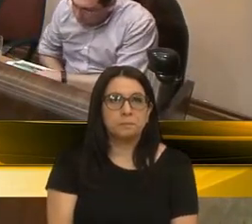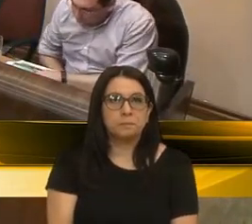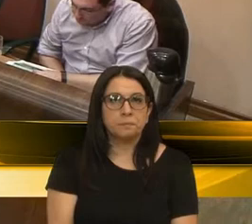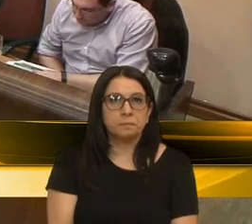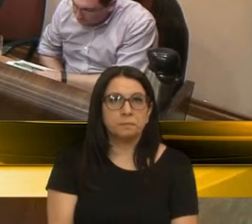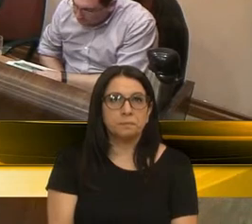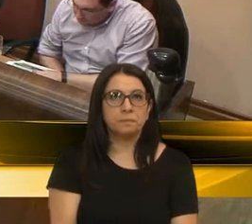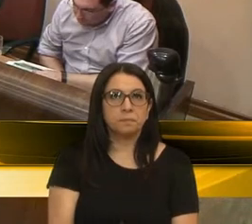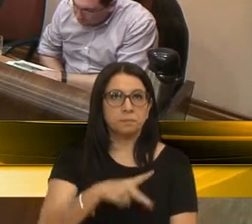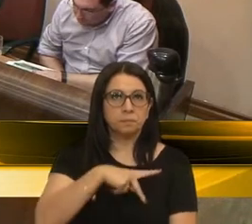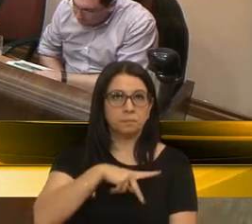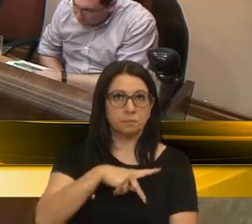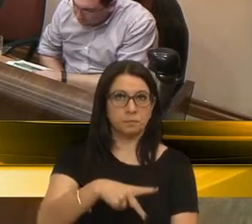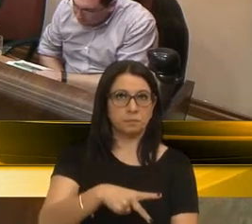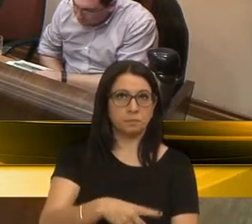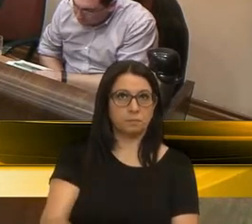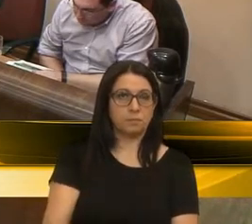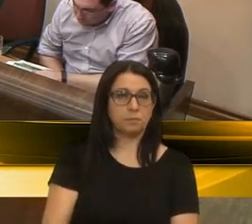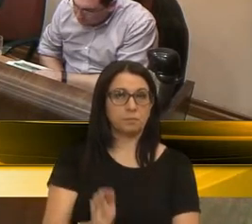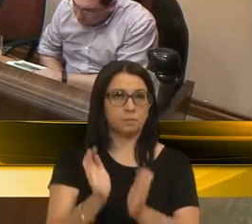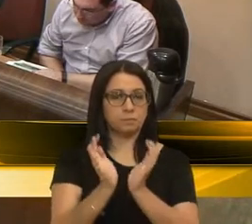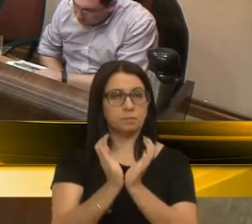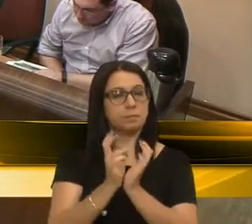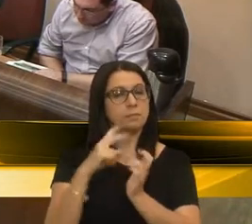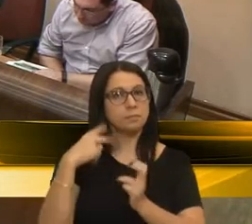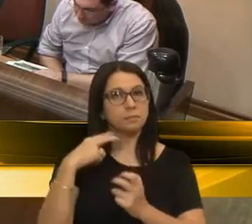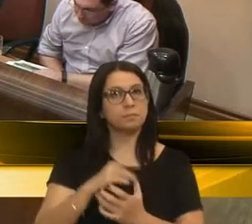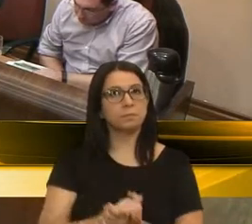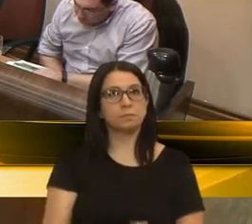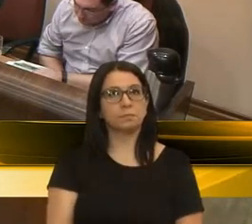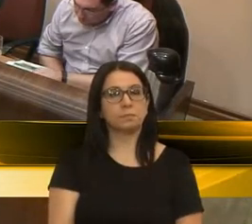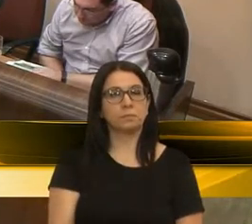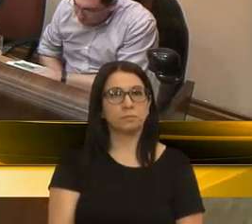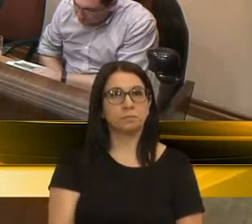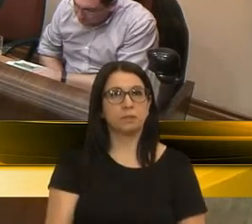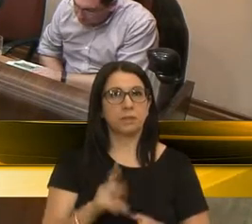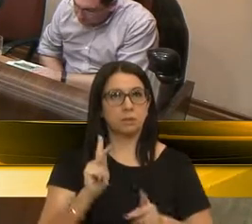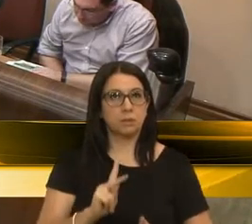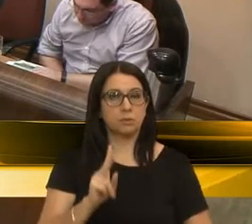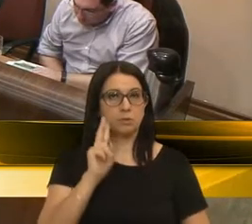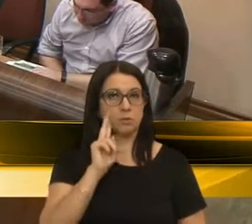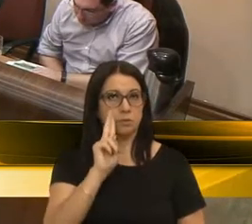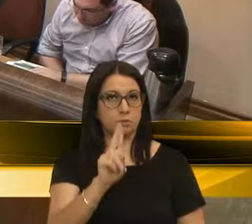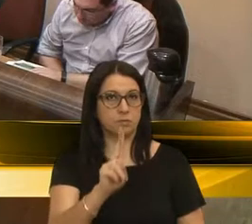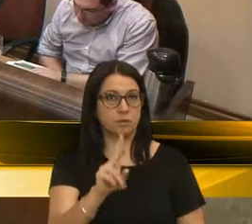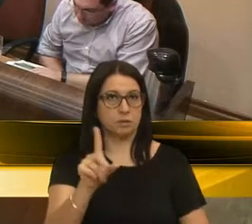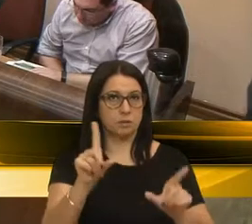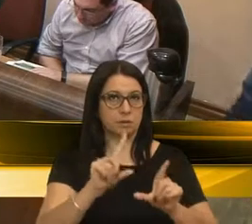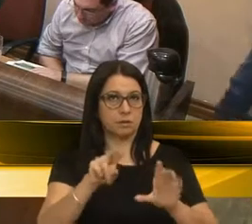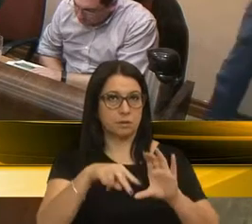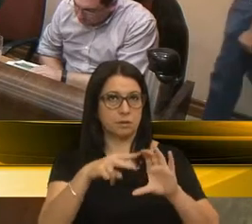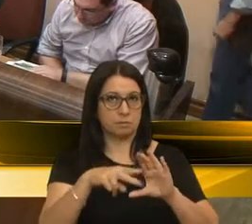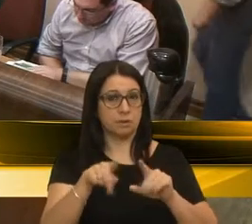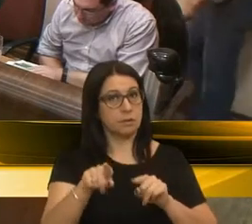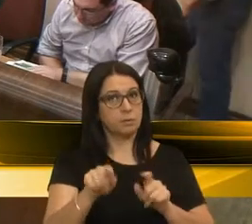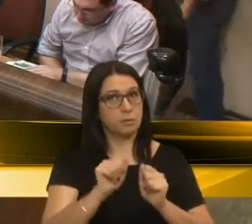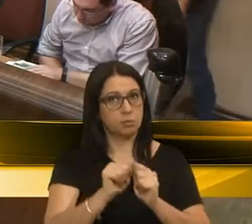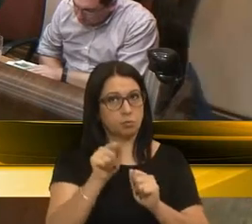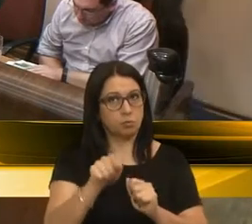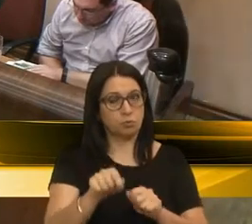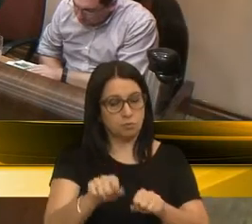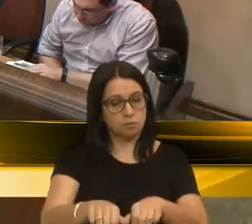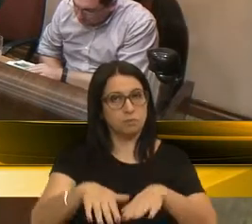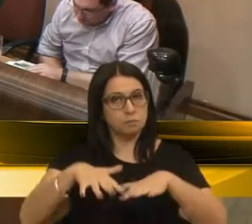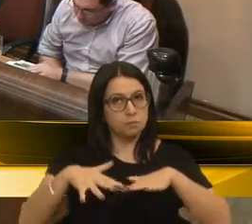Senhora Presidente, colegas vereadores, pessoas que nos assistem pela TV Câmara e que estão aqui conosco na